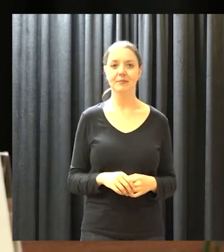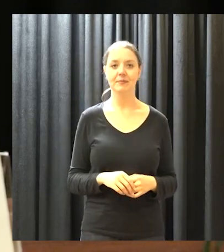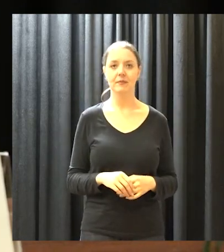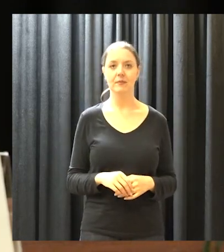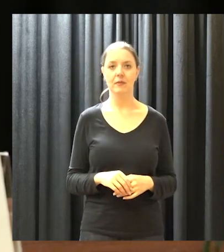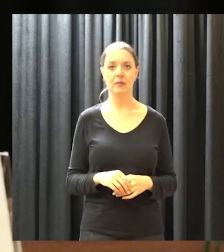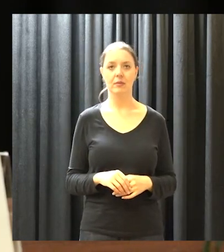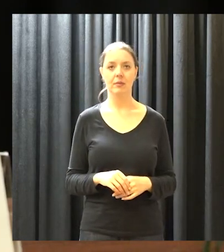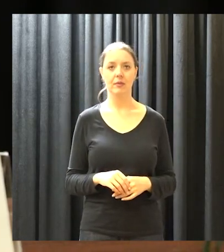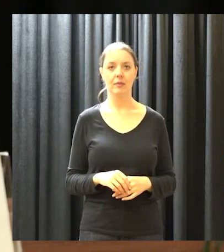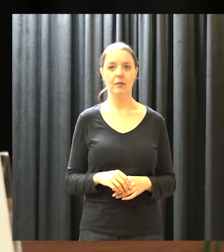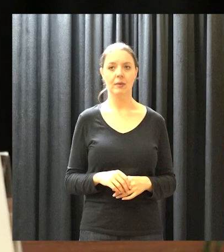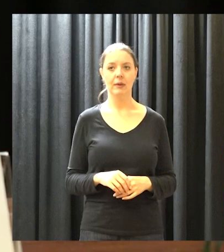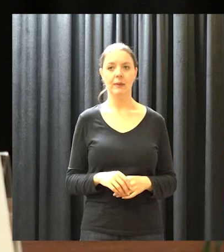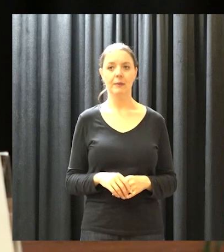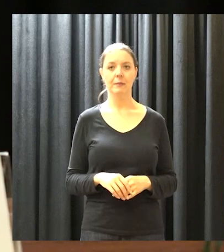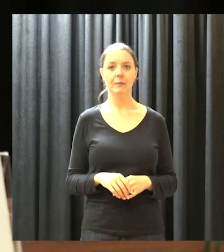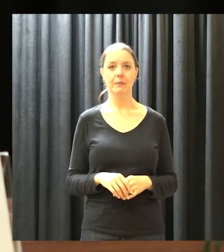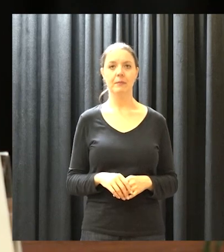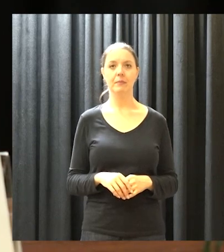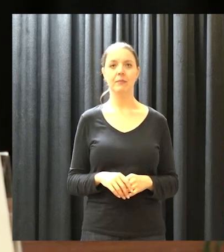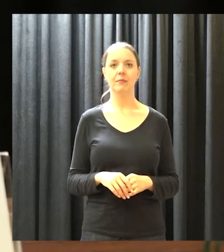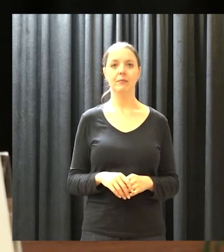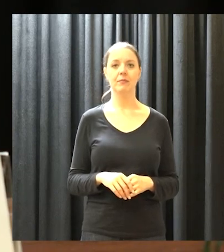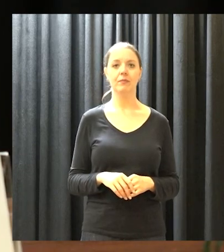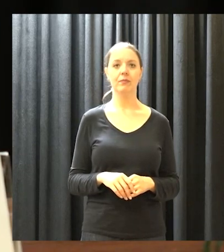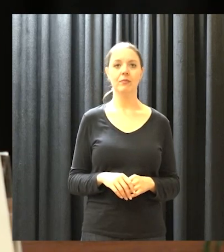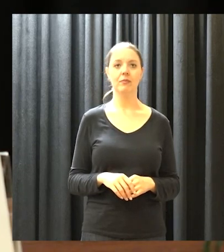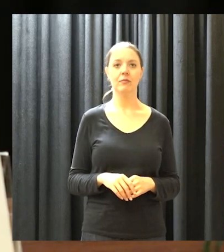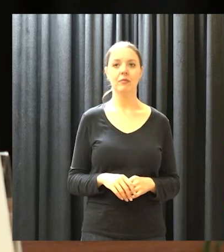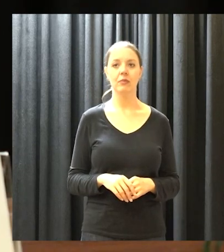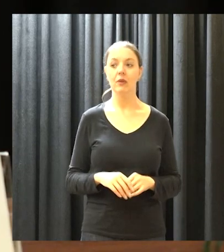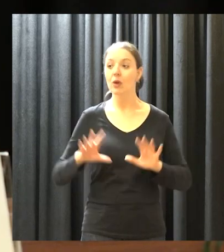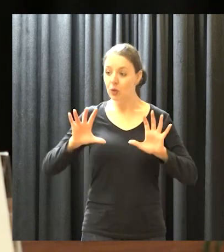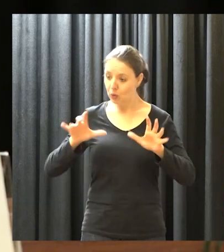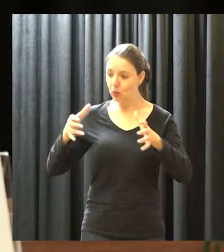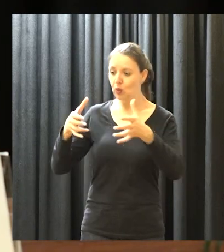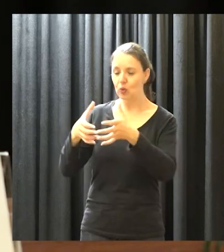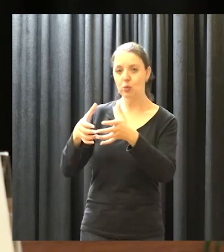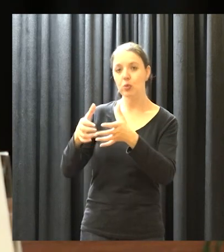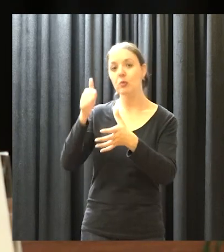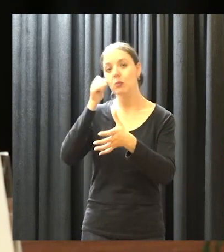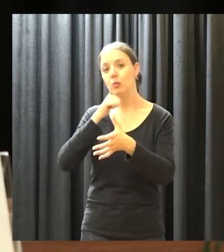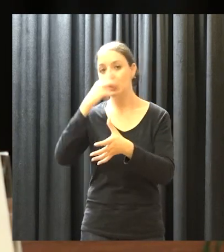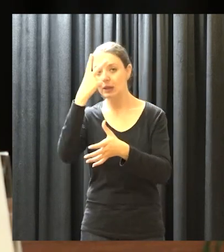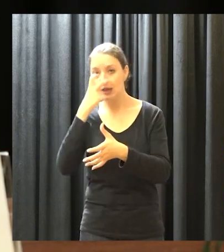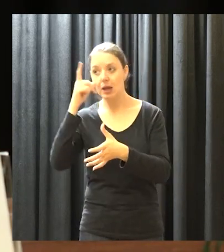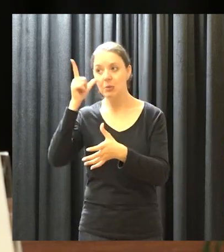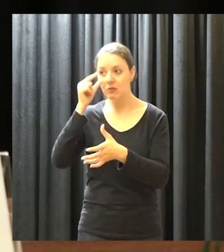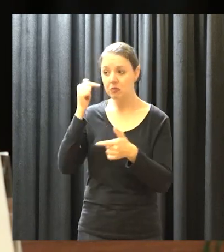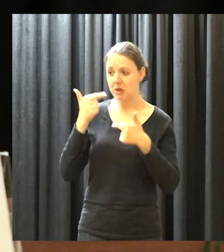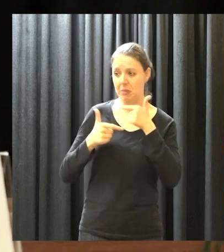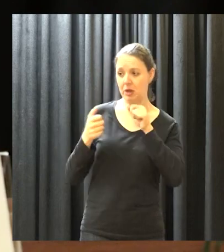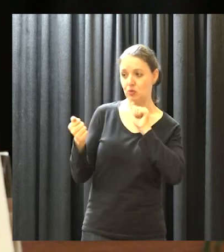Começo dizendo que fazer um trabalho de grupo com mulheres cegas e com baixa visão, né, eu tenho pensado